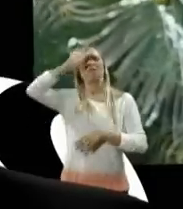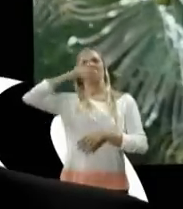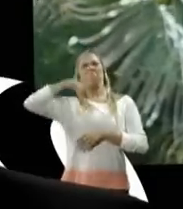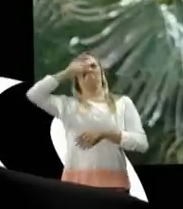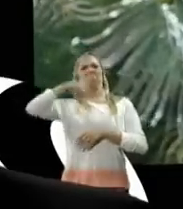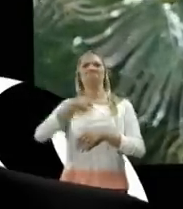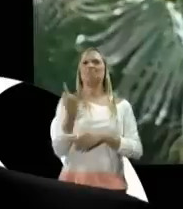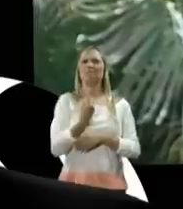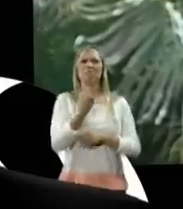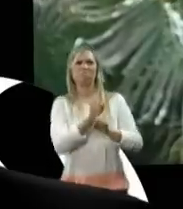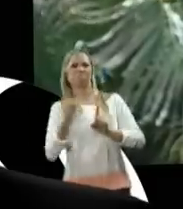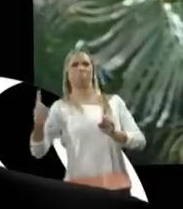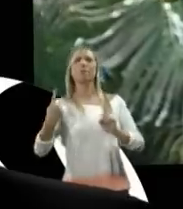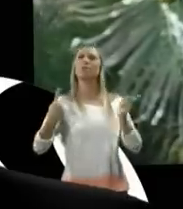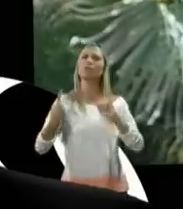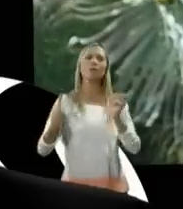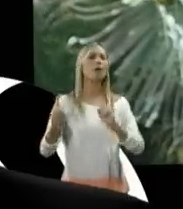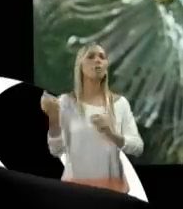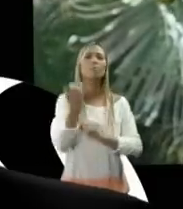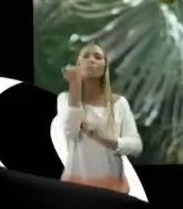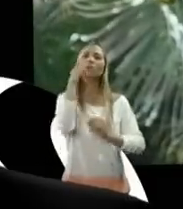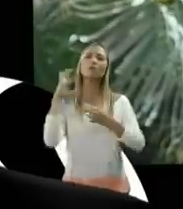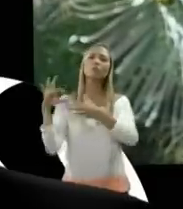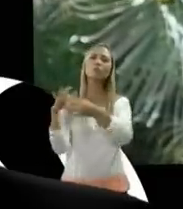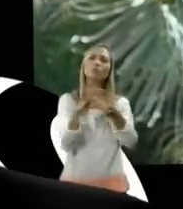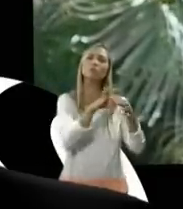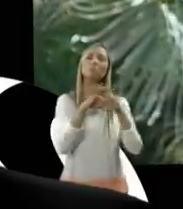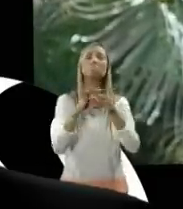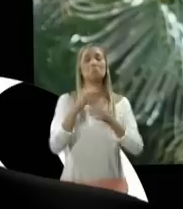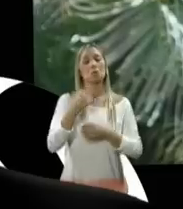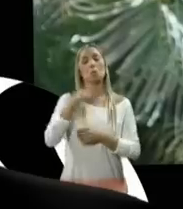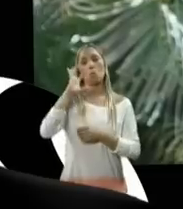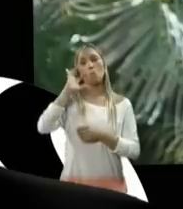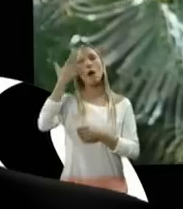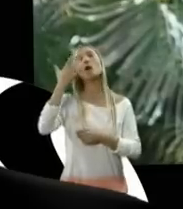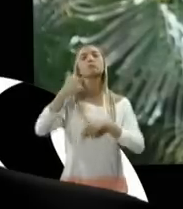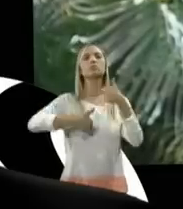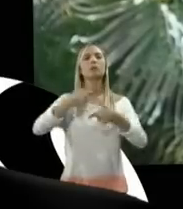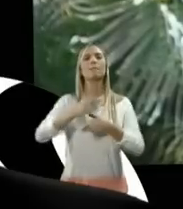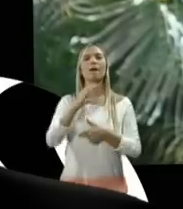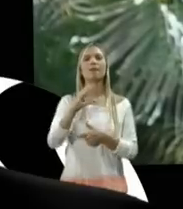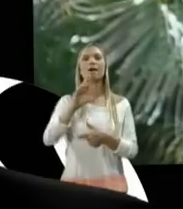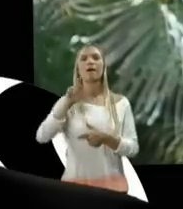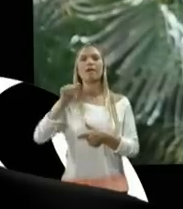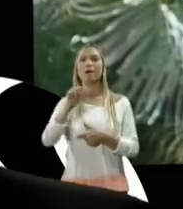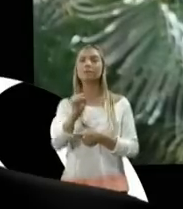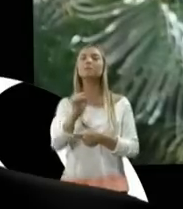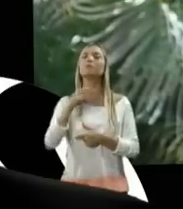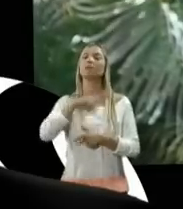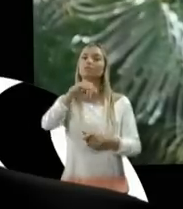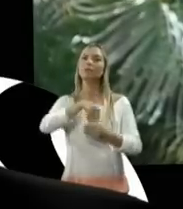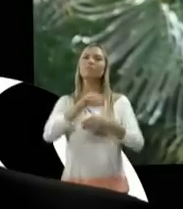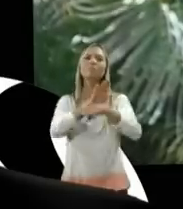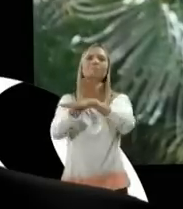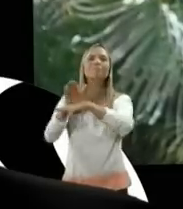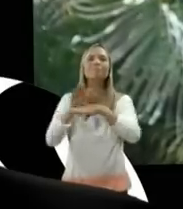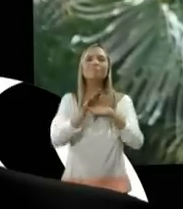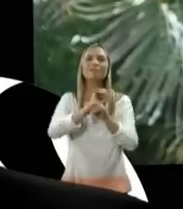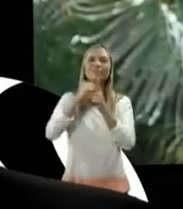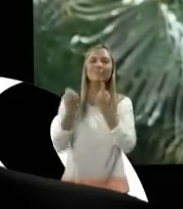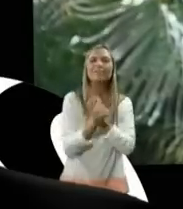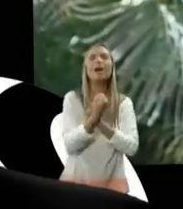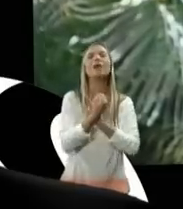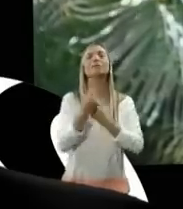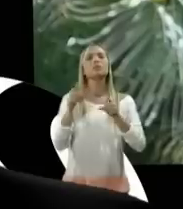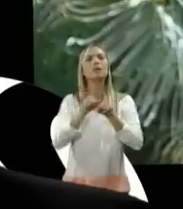individualização, né, que o mundo vive, que as pessoas vivem. Eu acho que o trabalho que o CRAS, o trabalho que a política de assistência social faz e as várias outras políticas